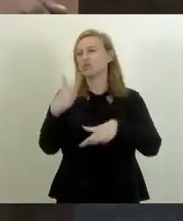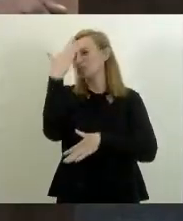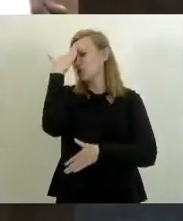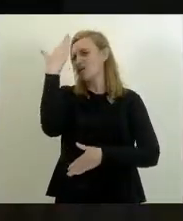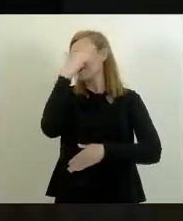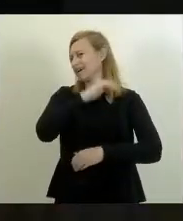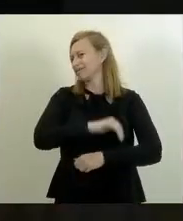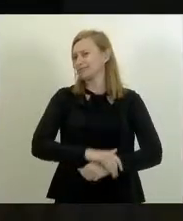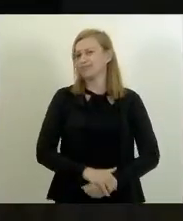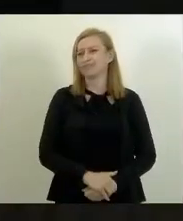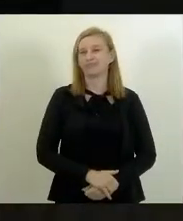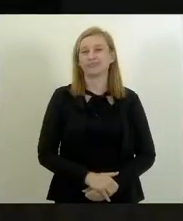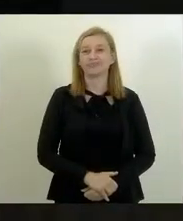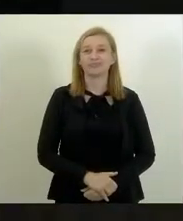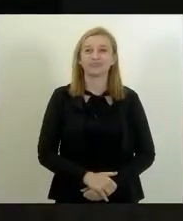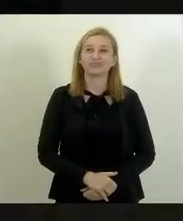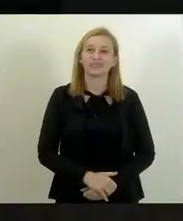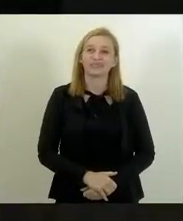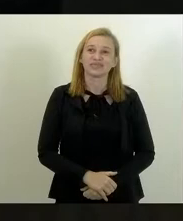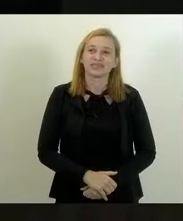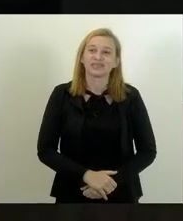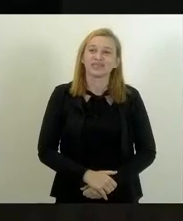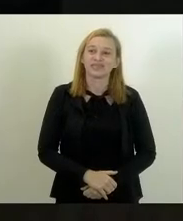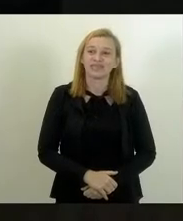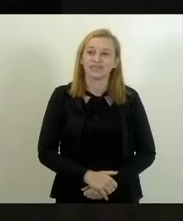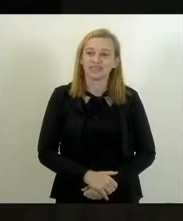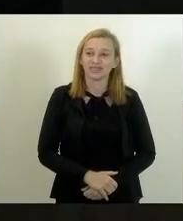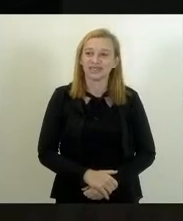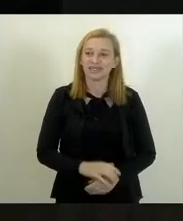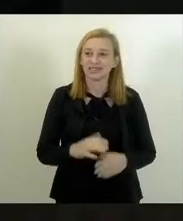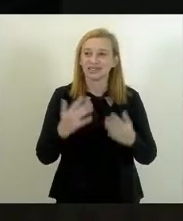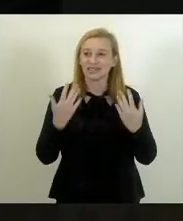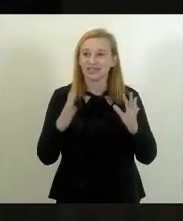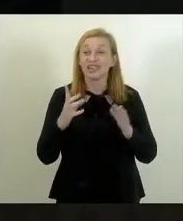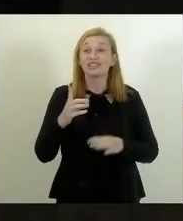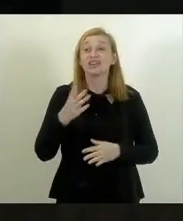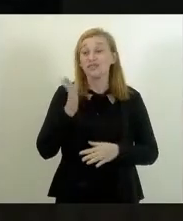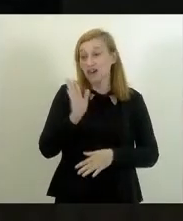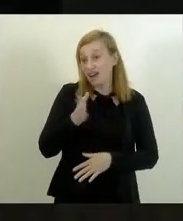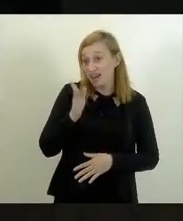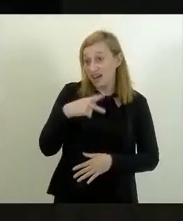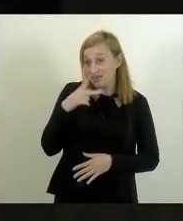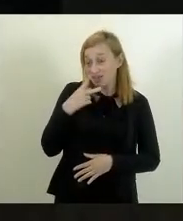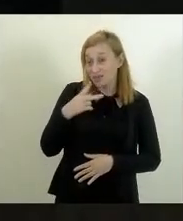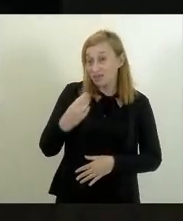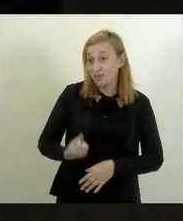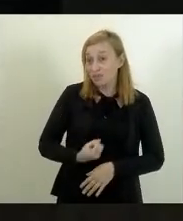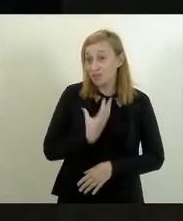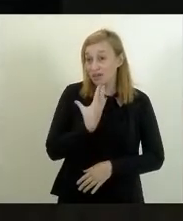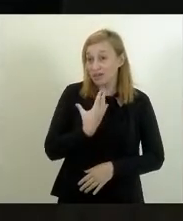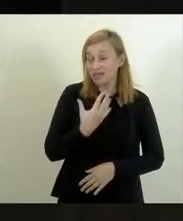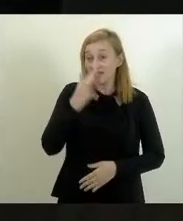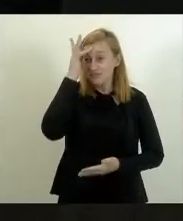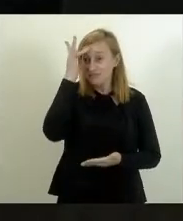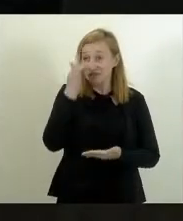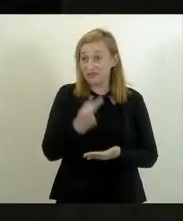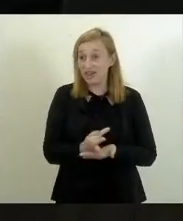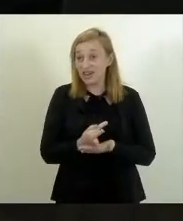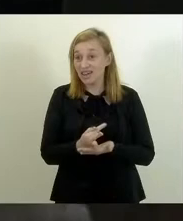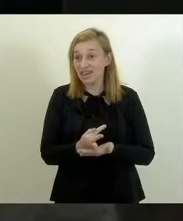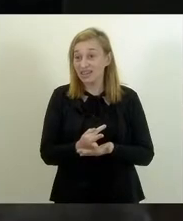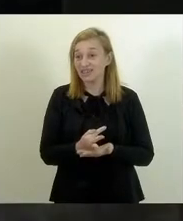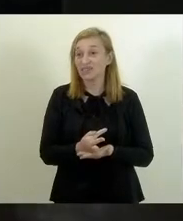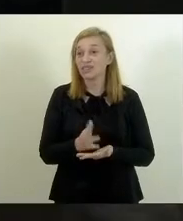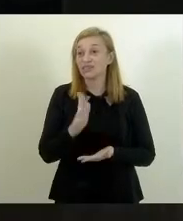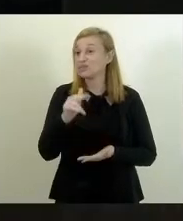obrigado. Para já declarar, o poeta, presidente André. Já dizia o poeta que declarar. Andar com fé é bom, que a fé não costuma falhar.